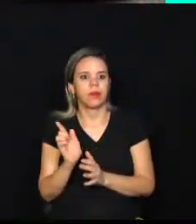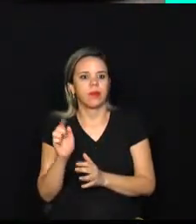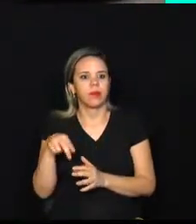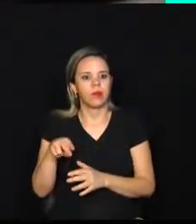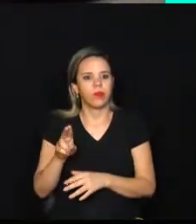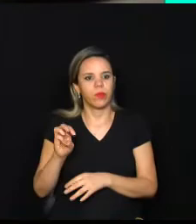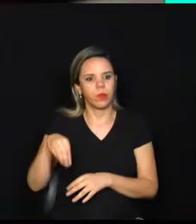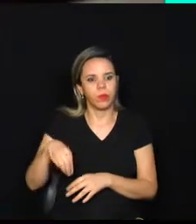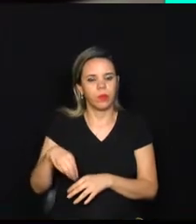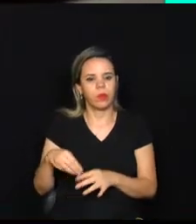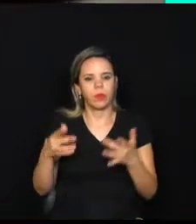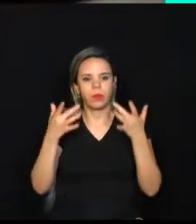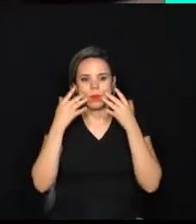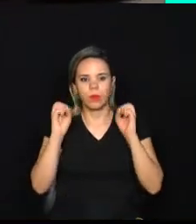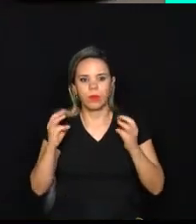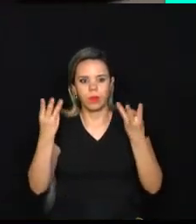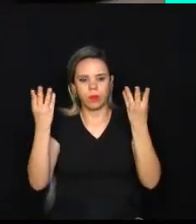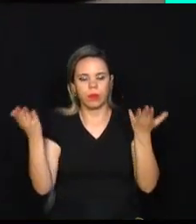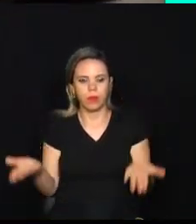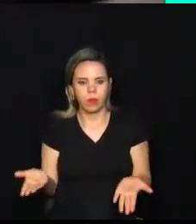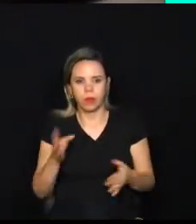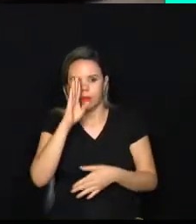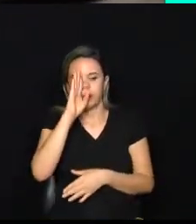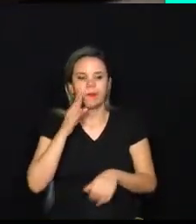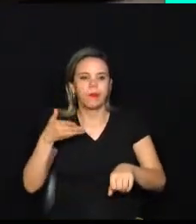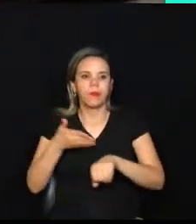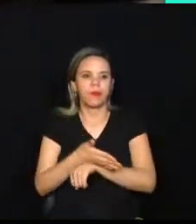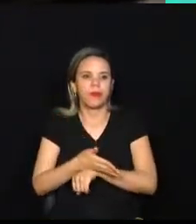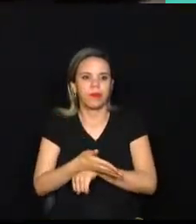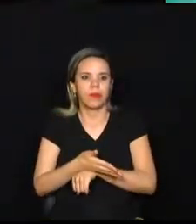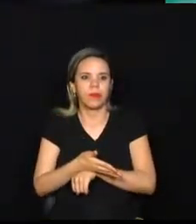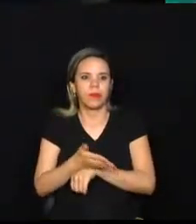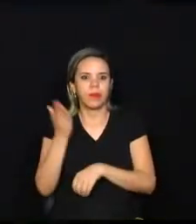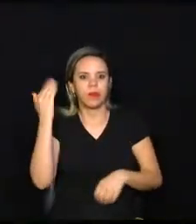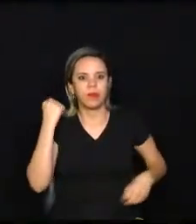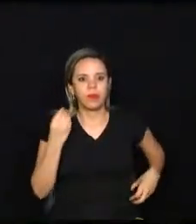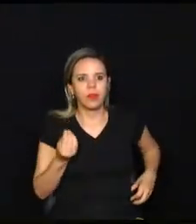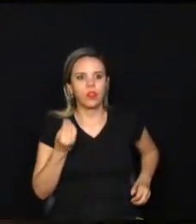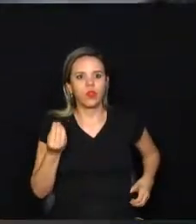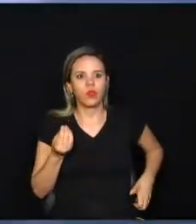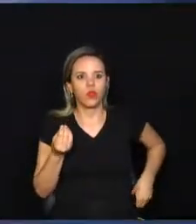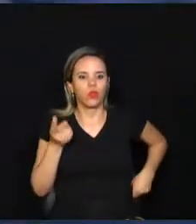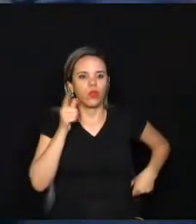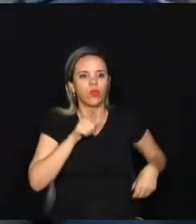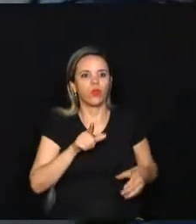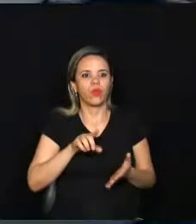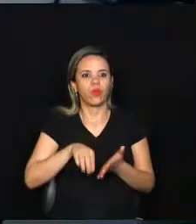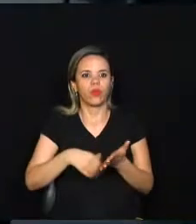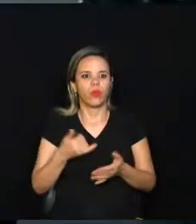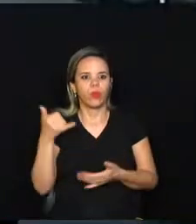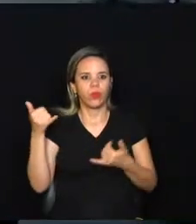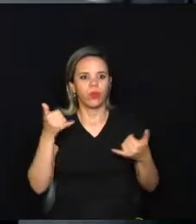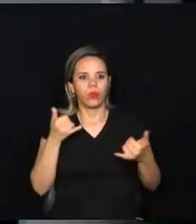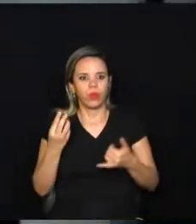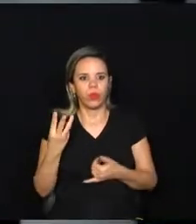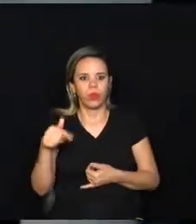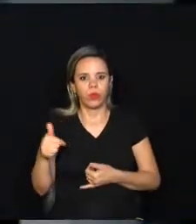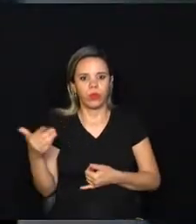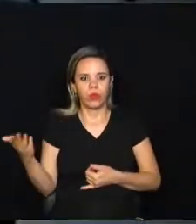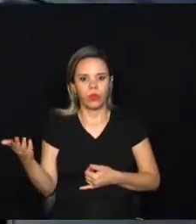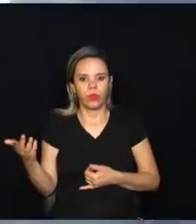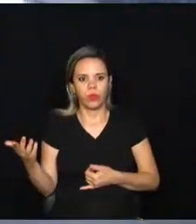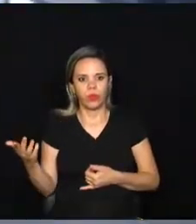no Teatro do SESI Campinas. A entrada é gratuita e para saber como retirar o ingresso, ligue